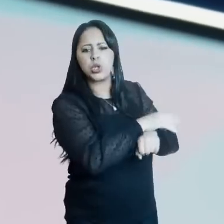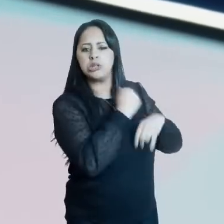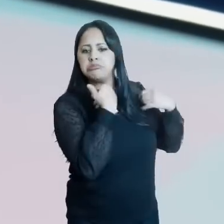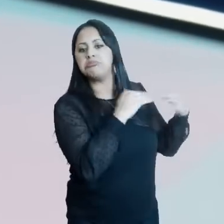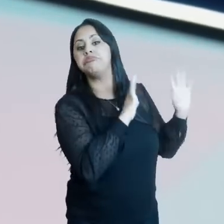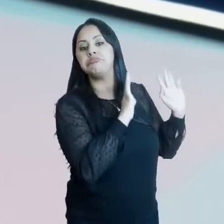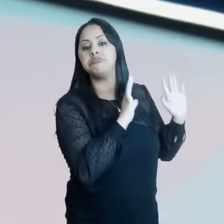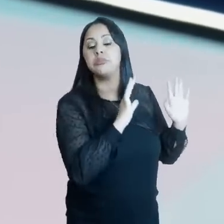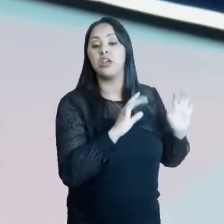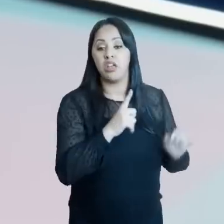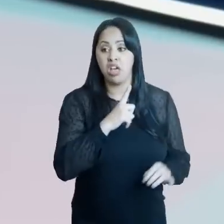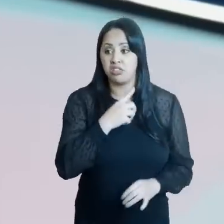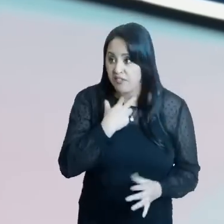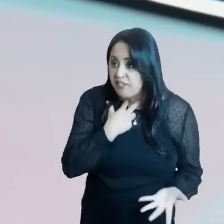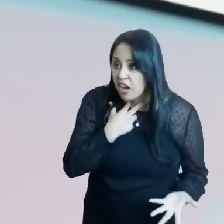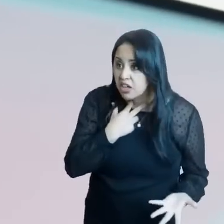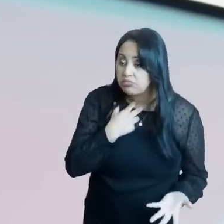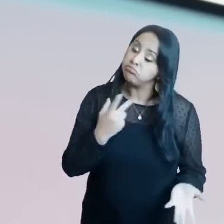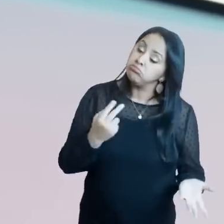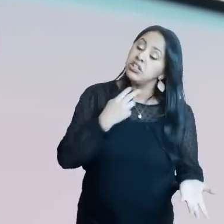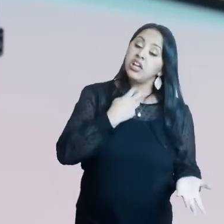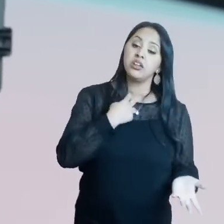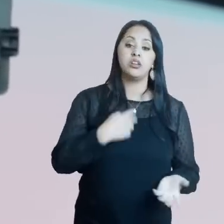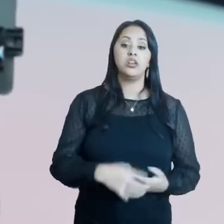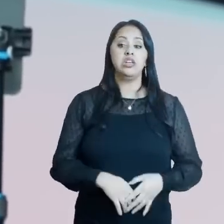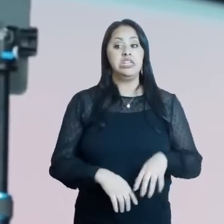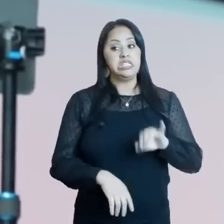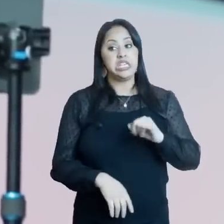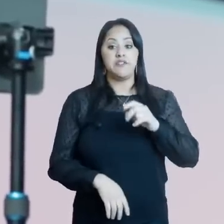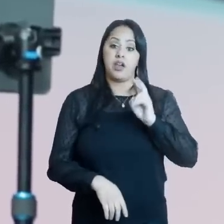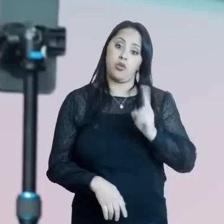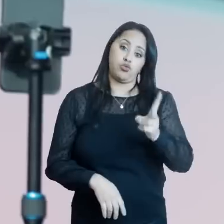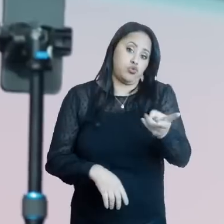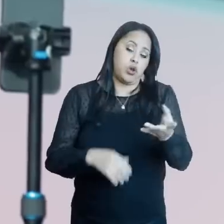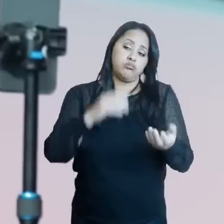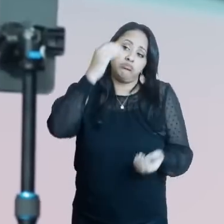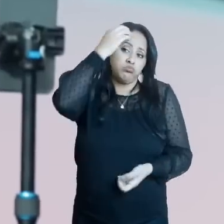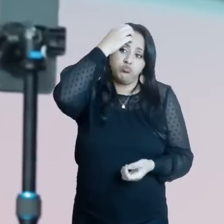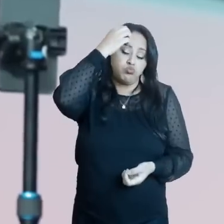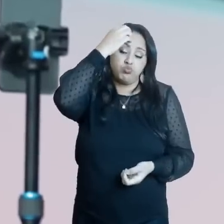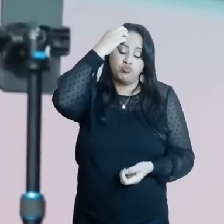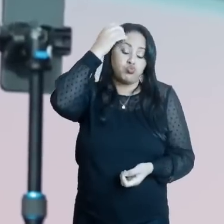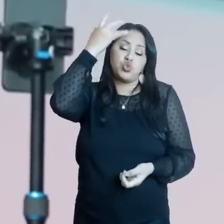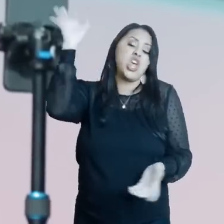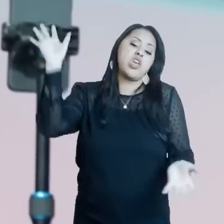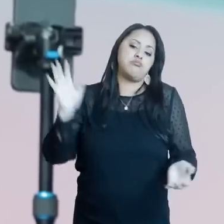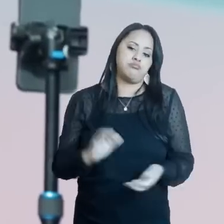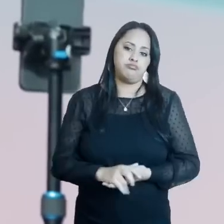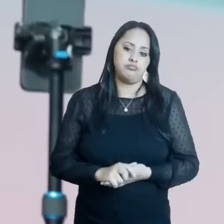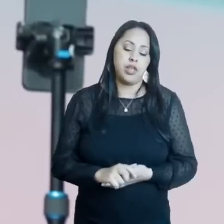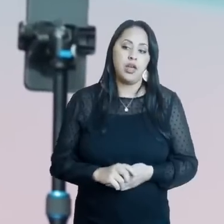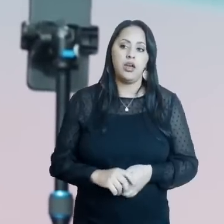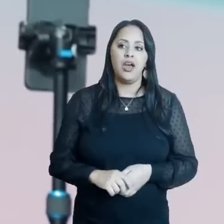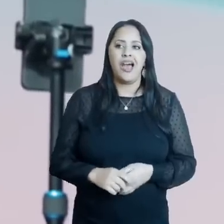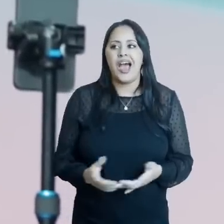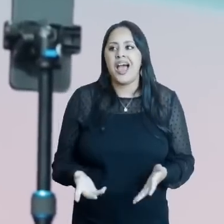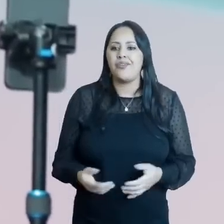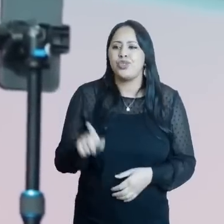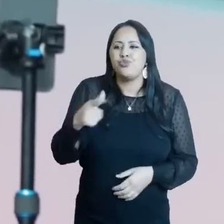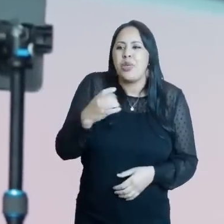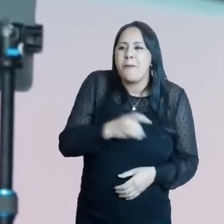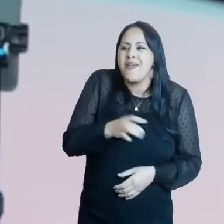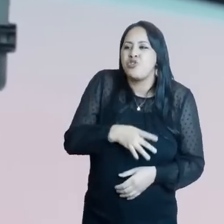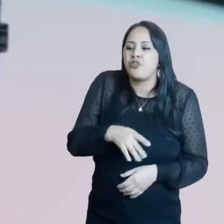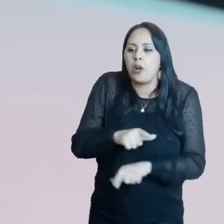vaga ainda? Quando a gente começou a live tinha, vai ter durante todo o evento? Acredito que não. Mas e se tiver, Kais, e você não tem medo de ficar